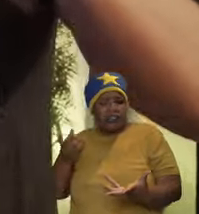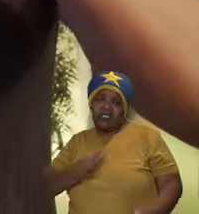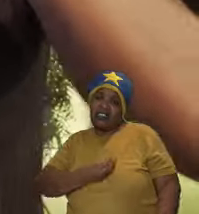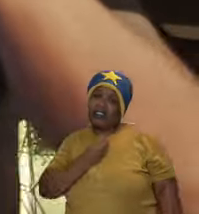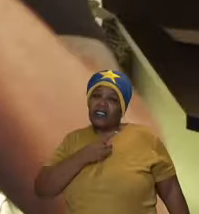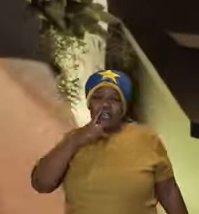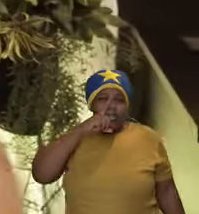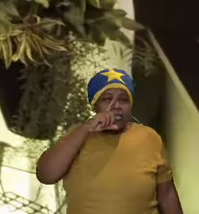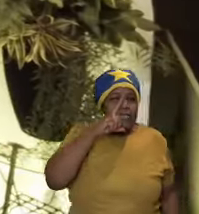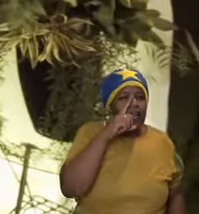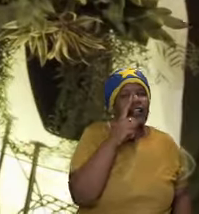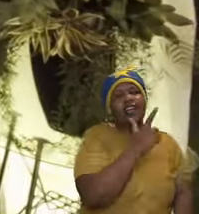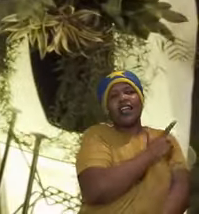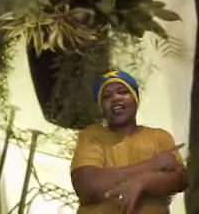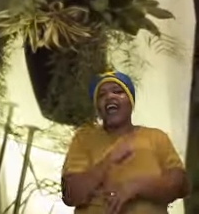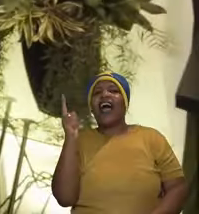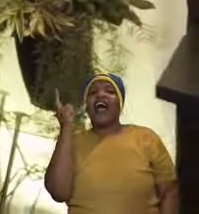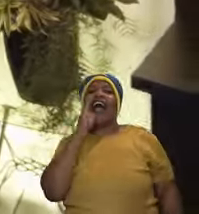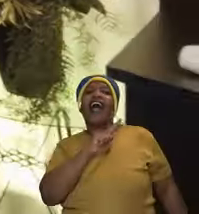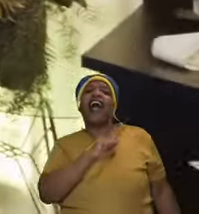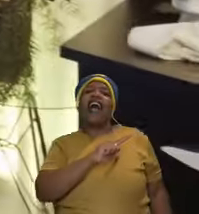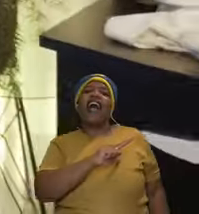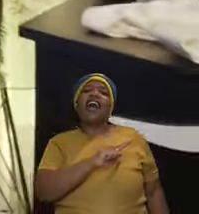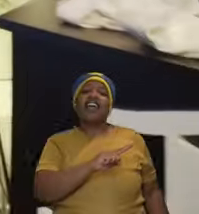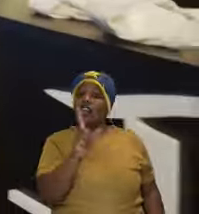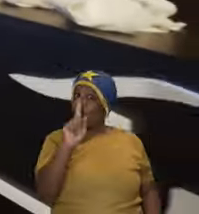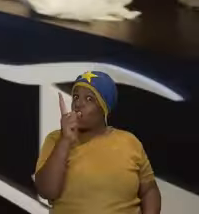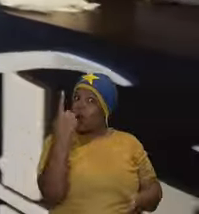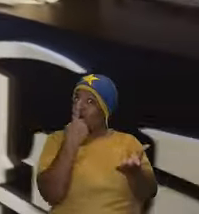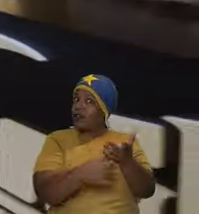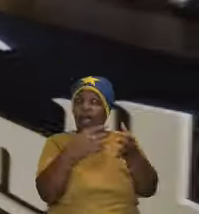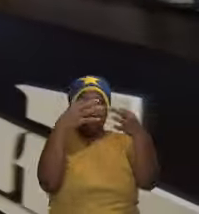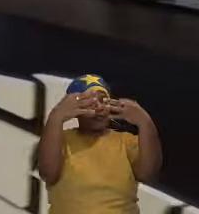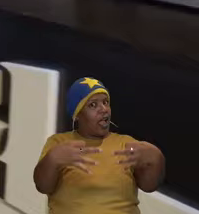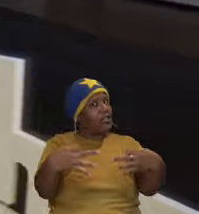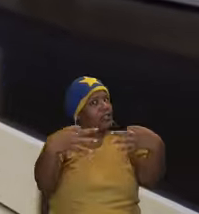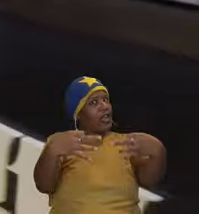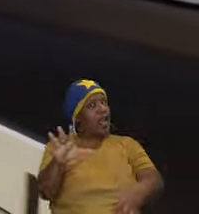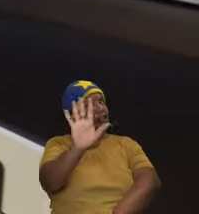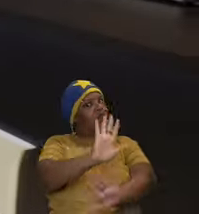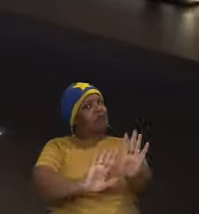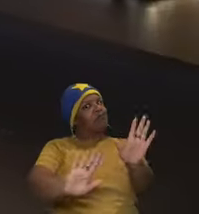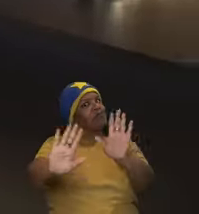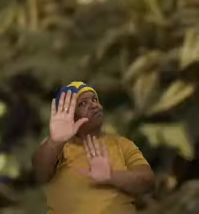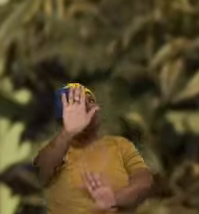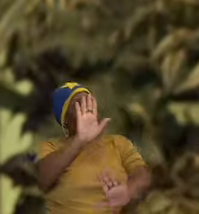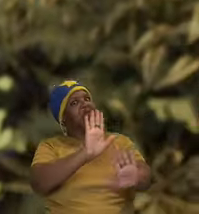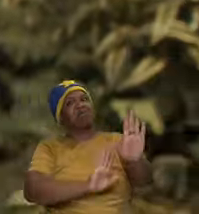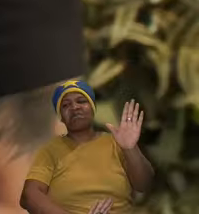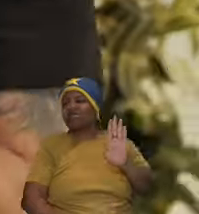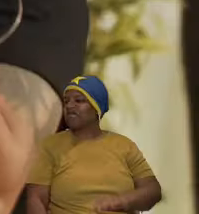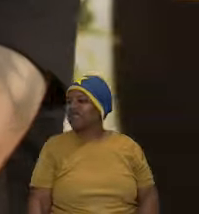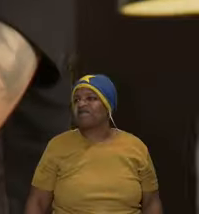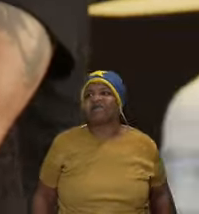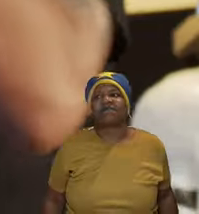Vivendo, arriscando e ganhando. E nem foi combinado pra dar certo, hein?